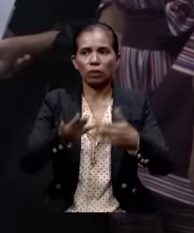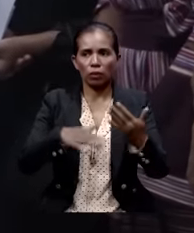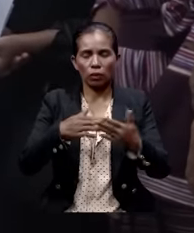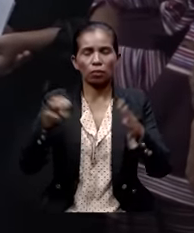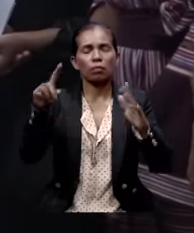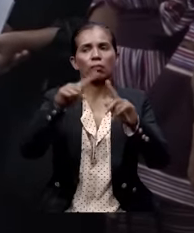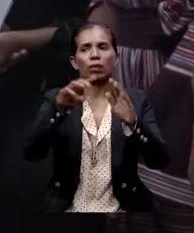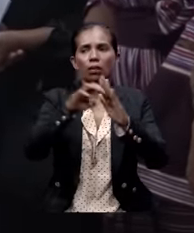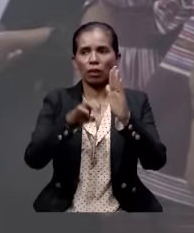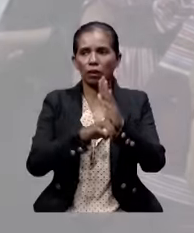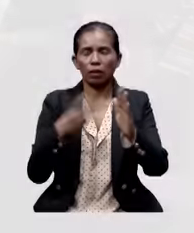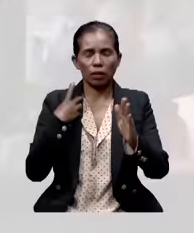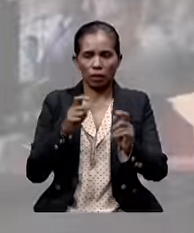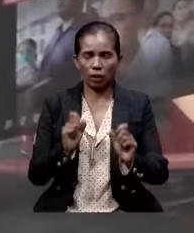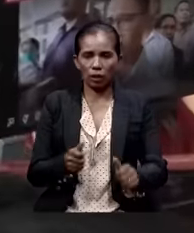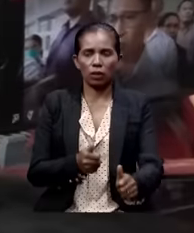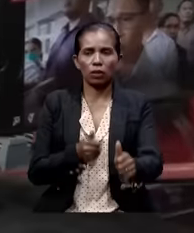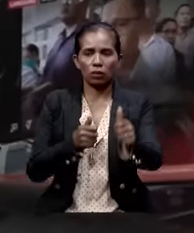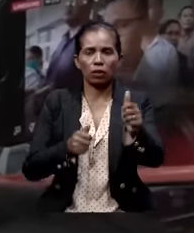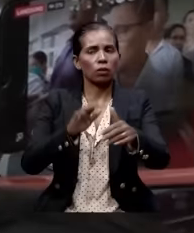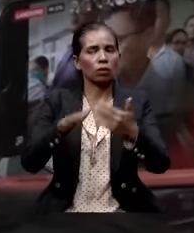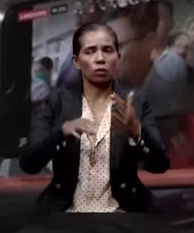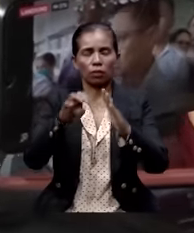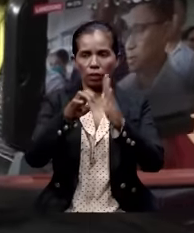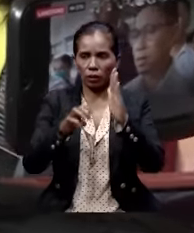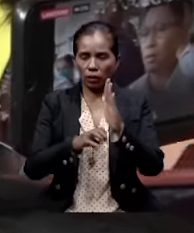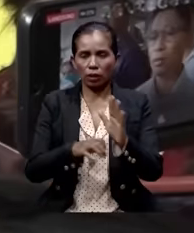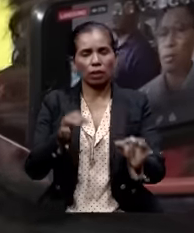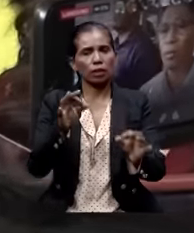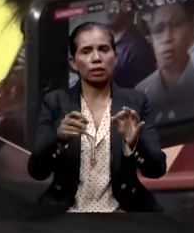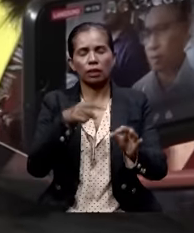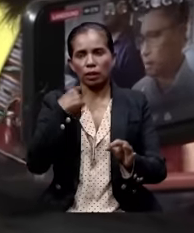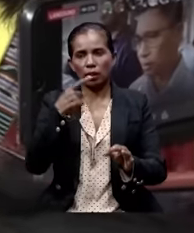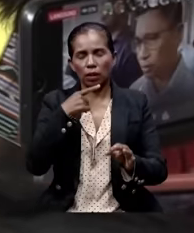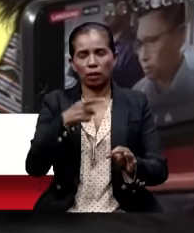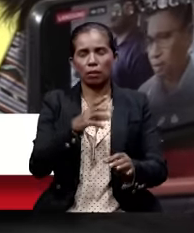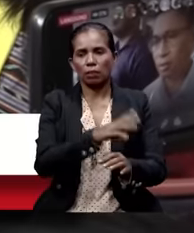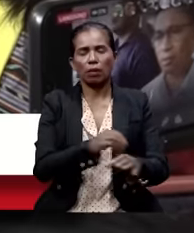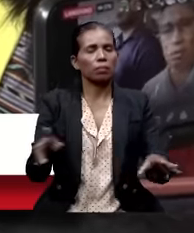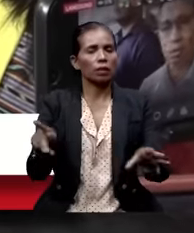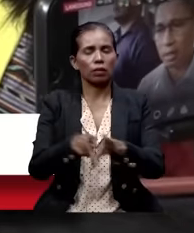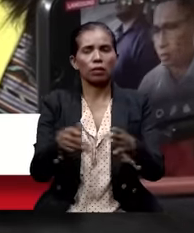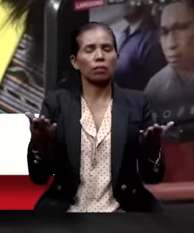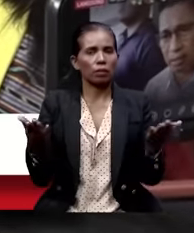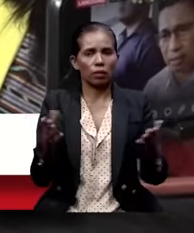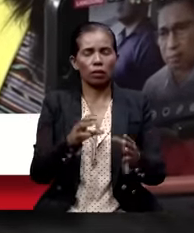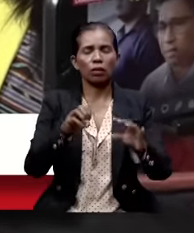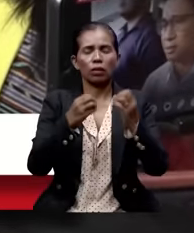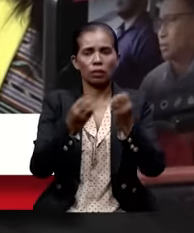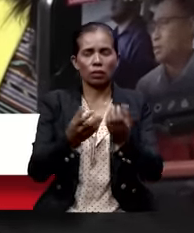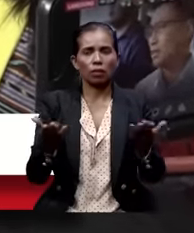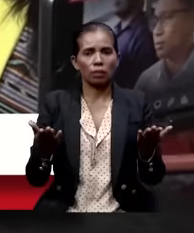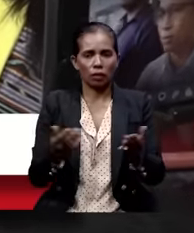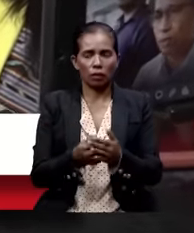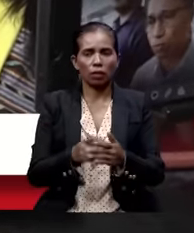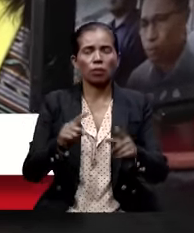tem que cumpre totalidade ba estado. Se ritma ka ou pelo partido NBD, ou organização NBD, mas vai